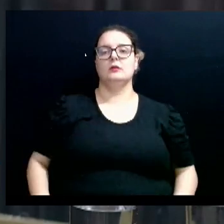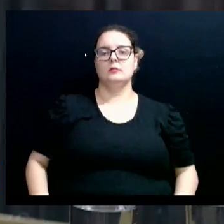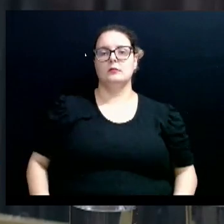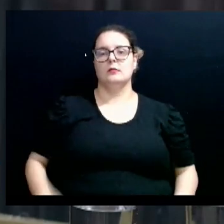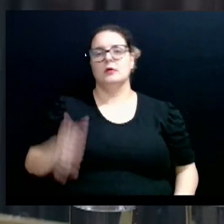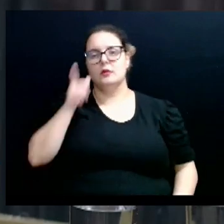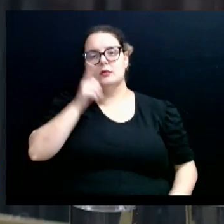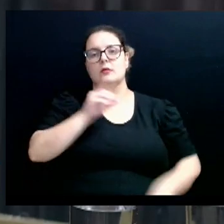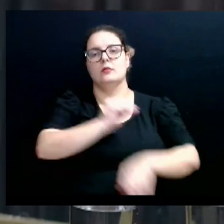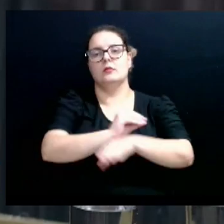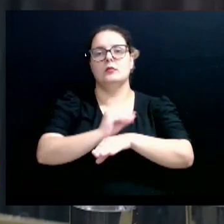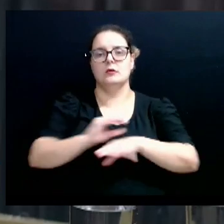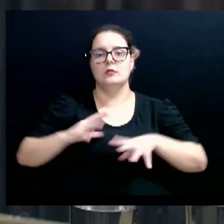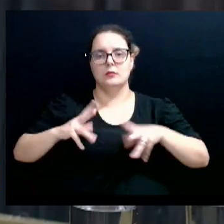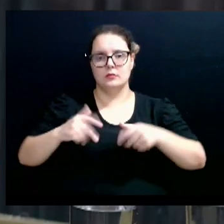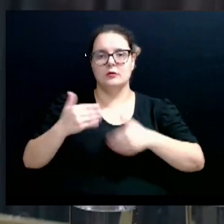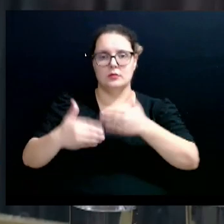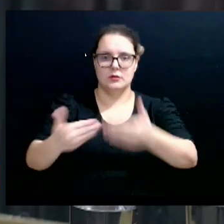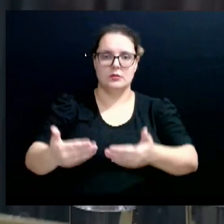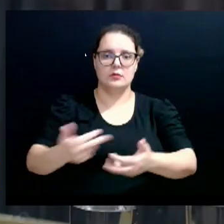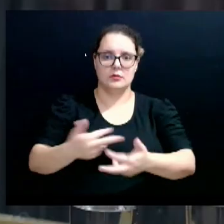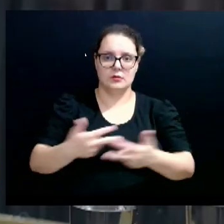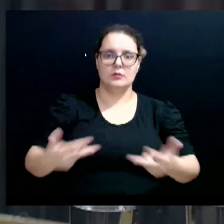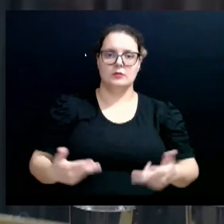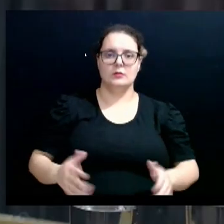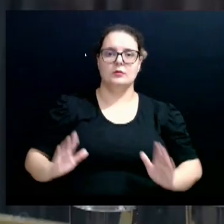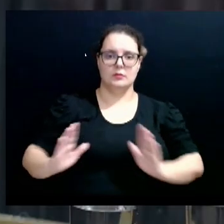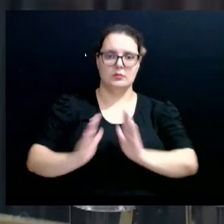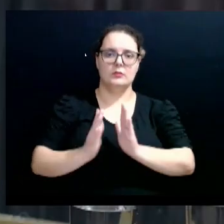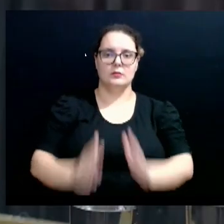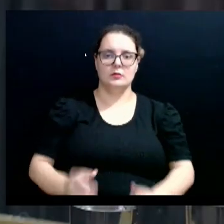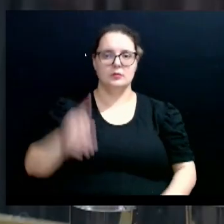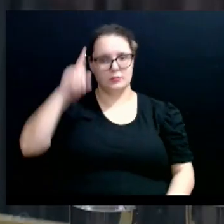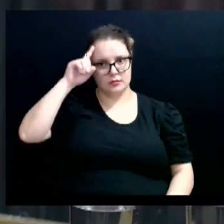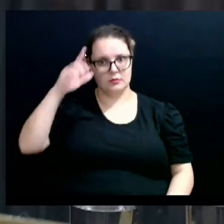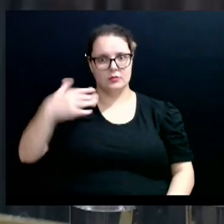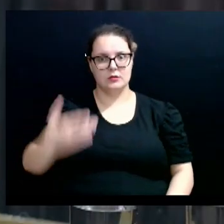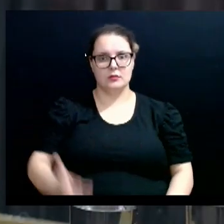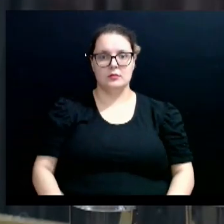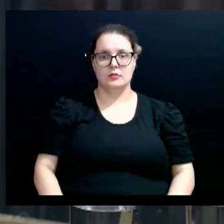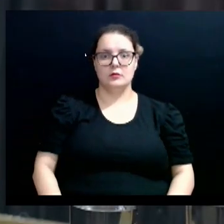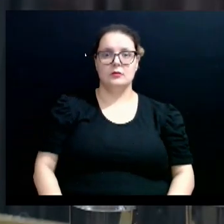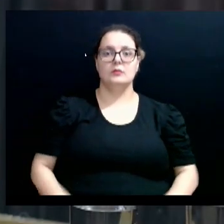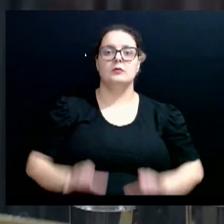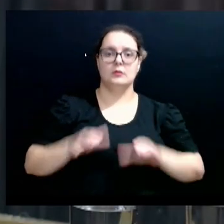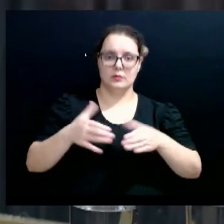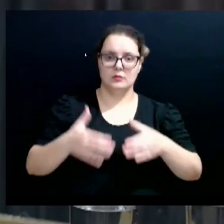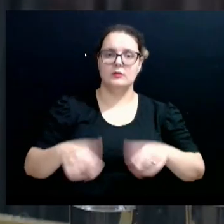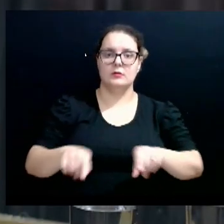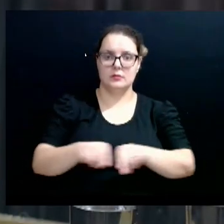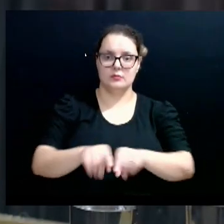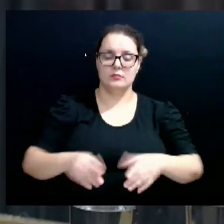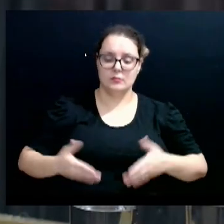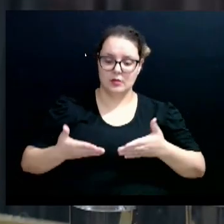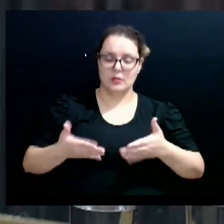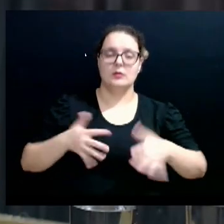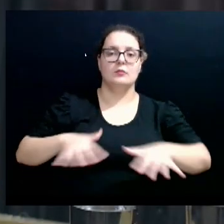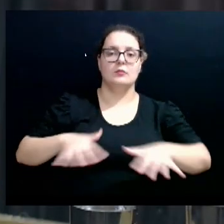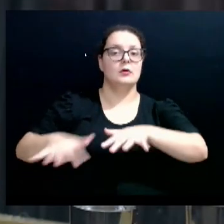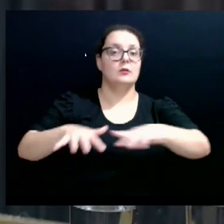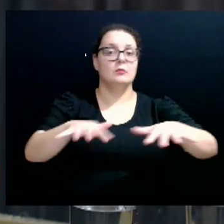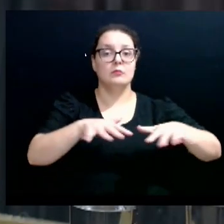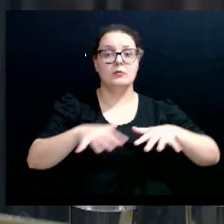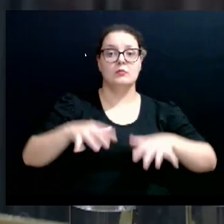mais Uhum. que eu tenho que enfrentar no dia a dia. Então esse grupo também traz essa mobilização, essa